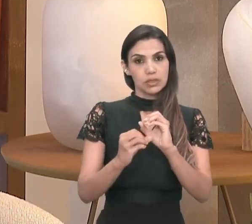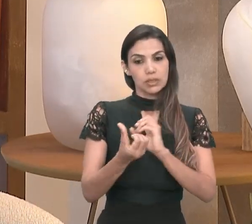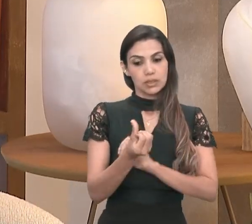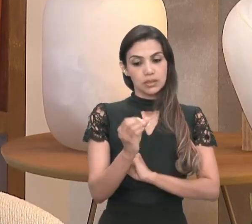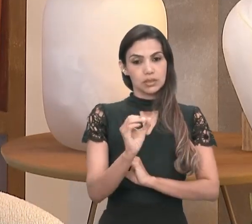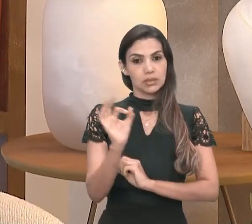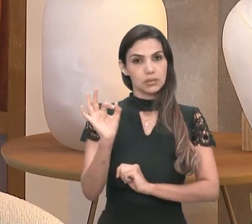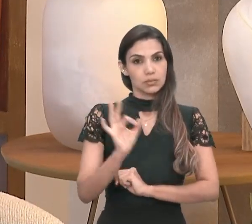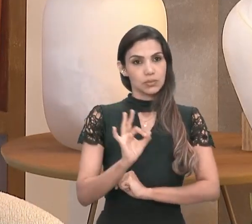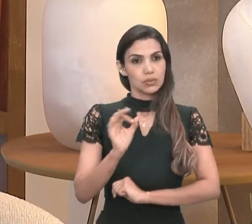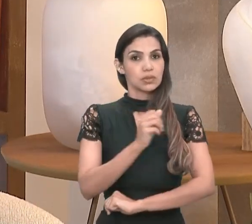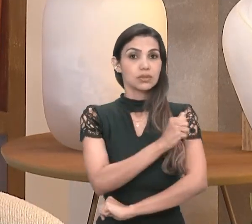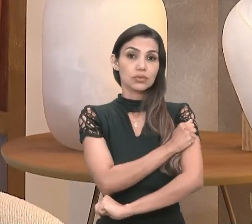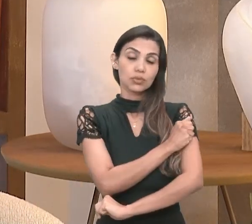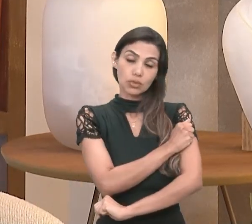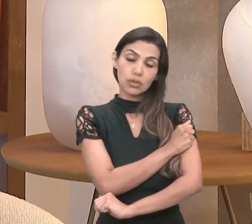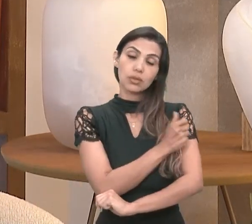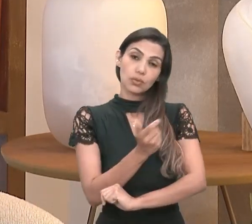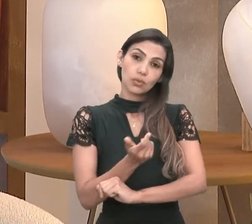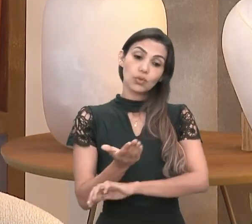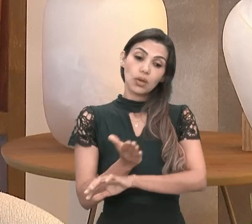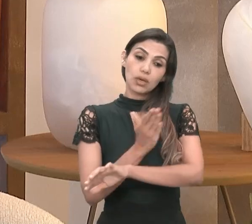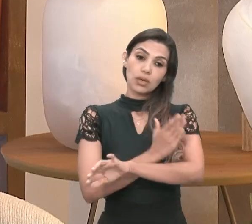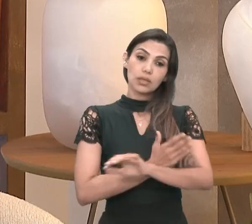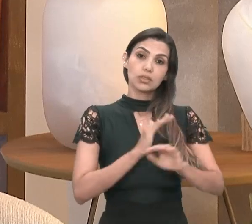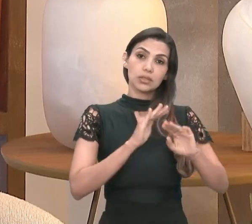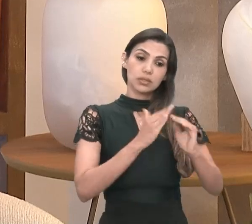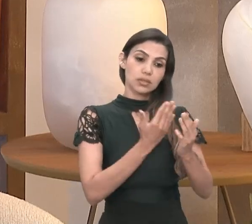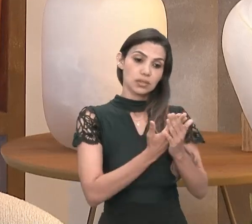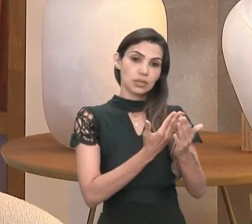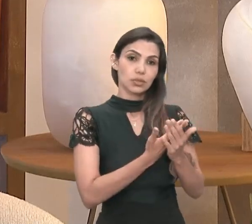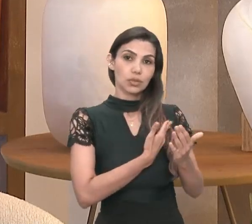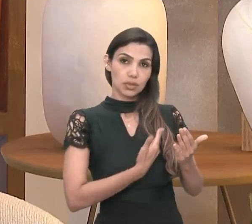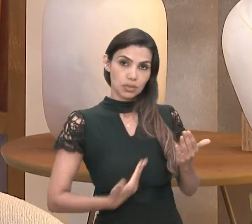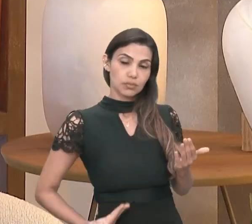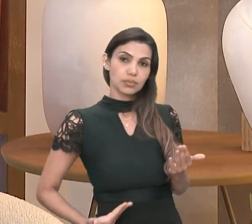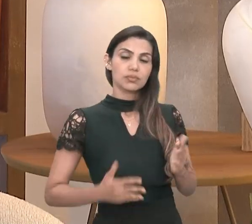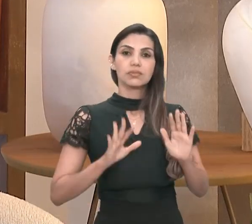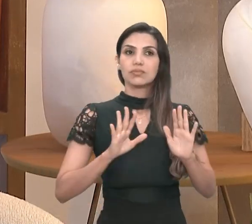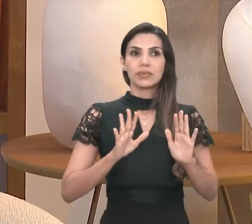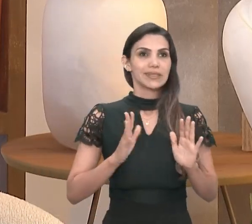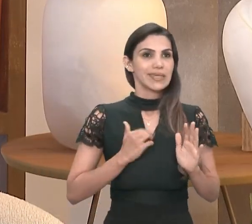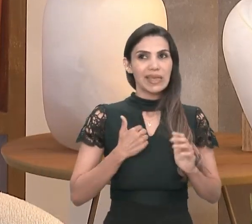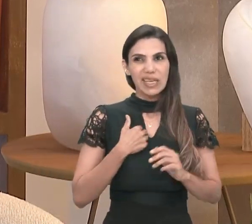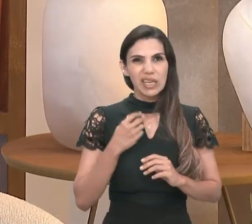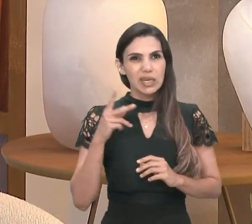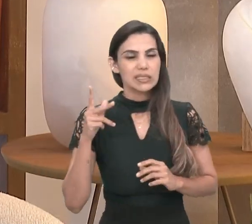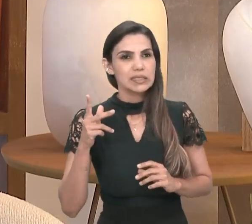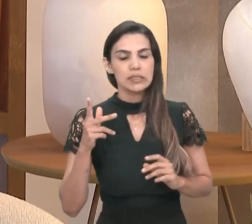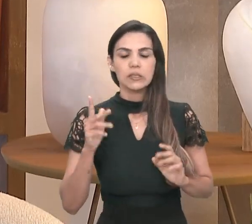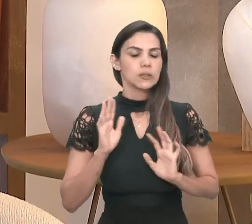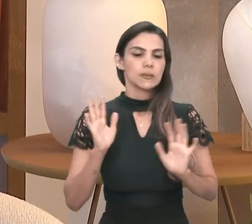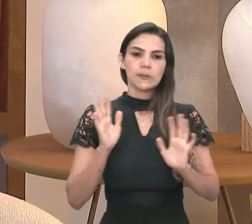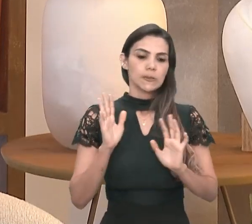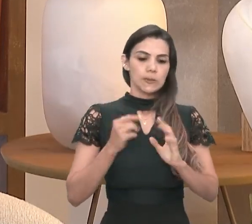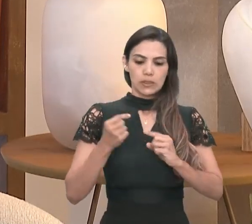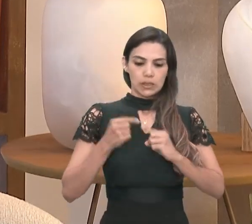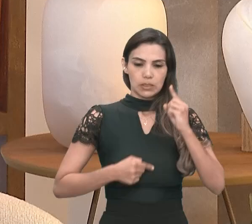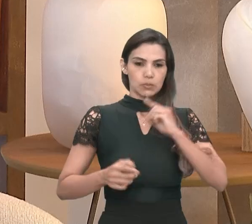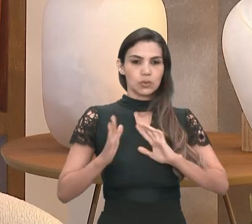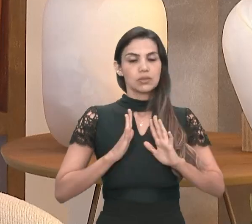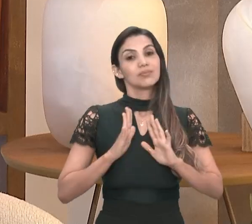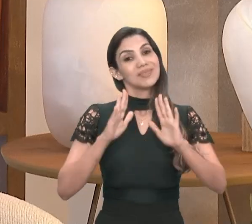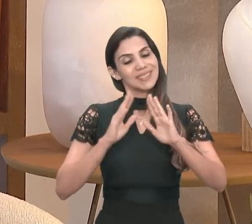de alunos de escola pública, aonde a primeira coisa é, isso não é para mim. Internacionalização em casa,